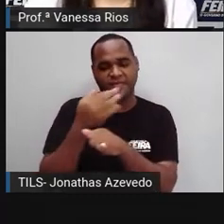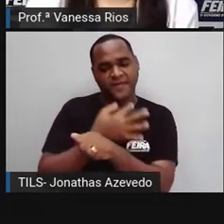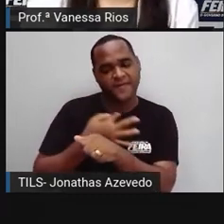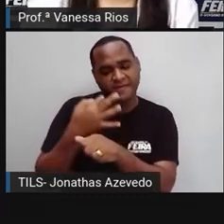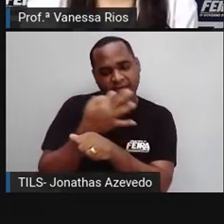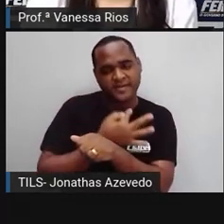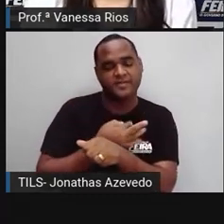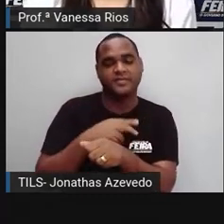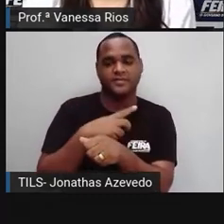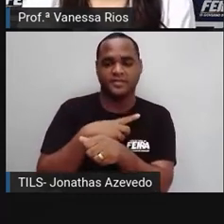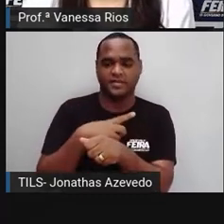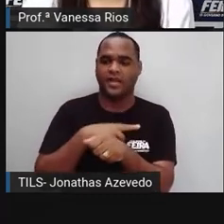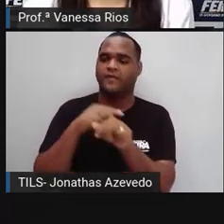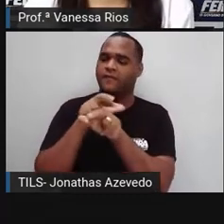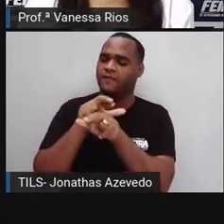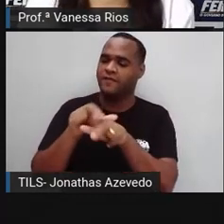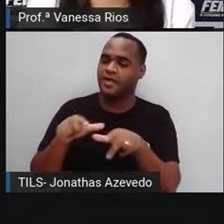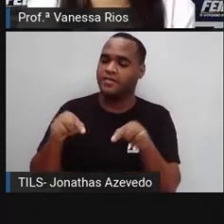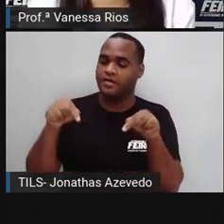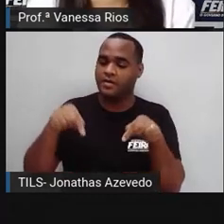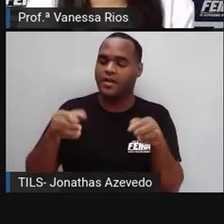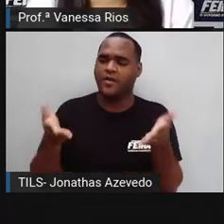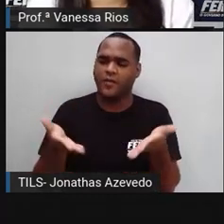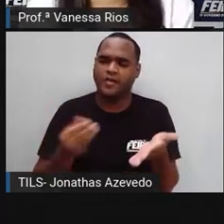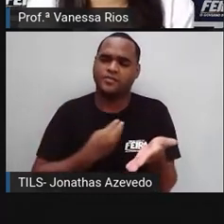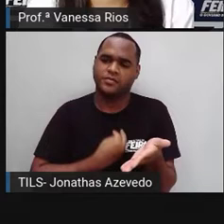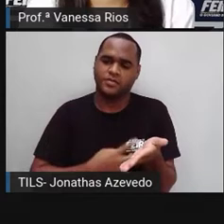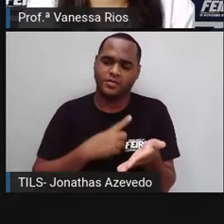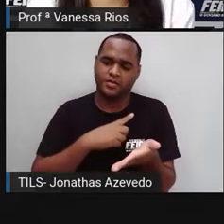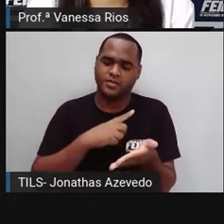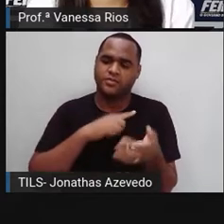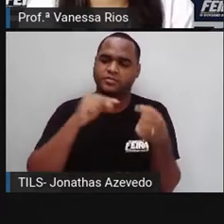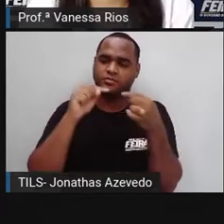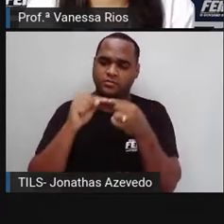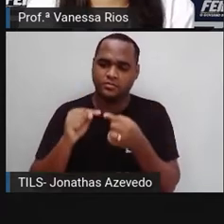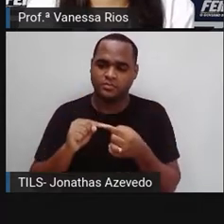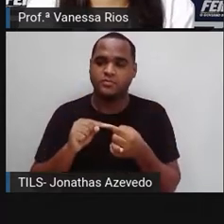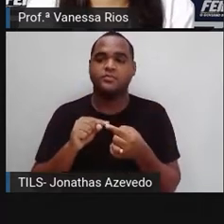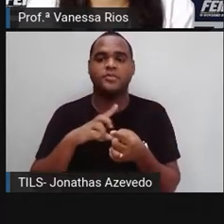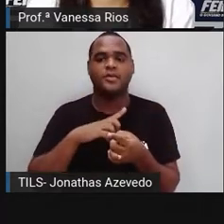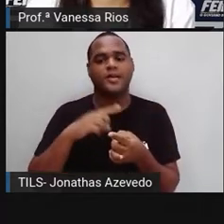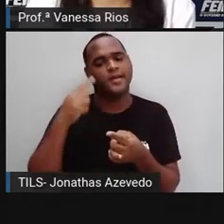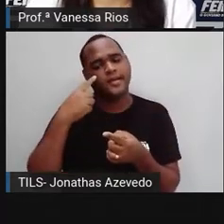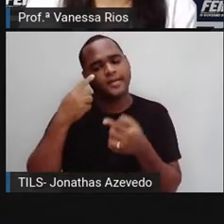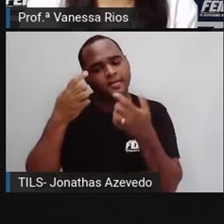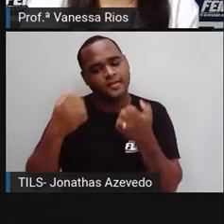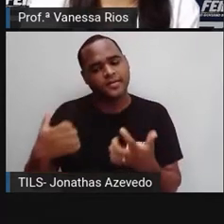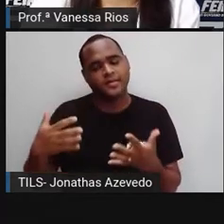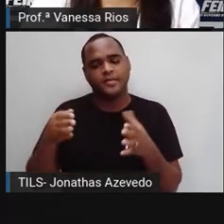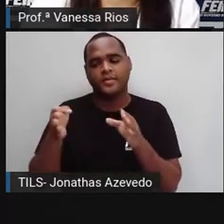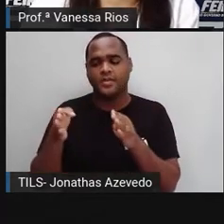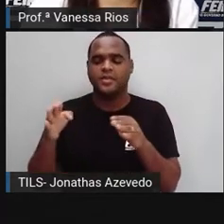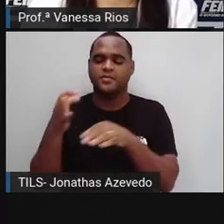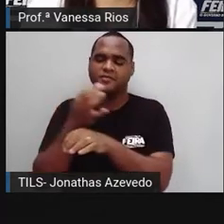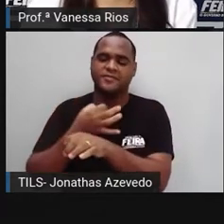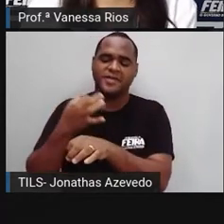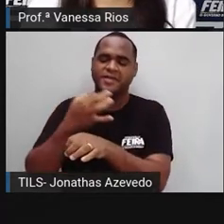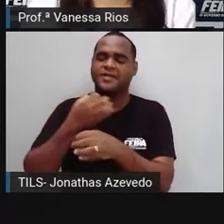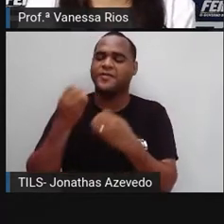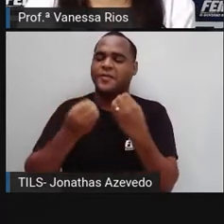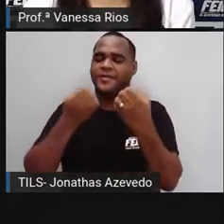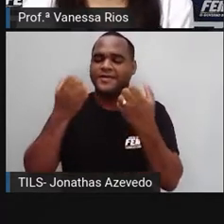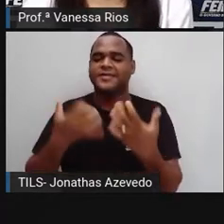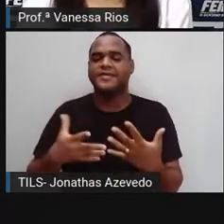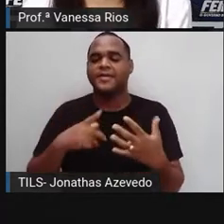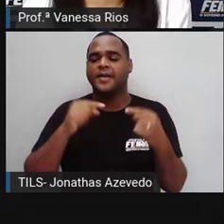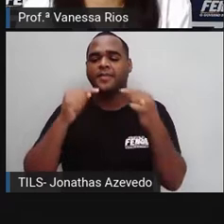né? Ter esse momento aí de descanso e relaxamento proporcionado pelo período das férias é uma